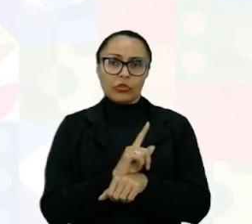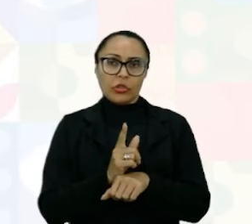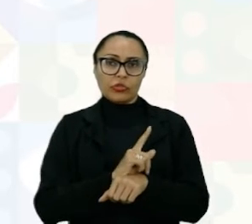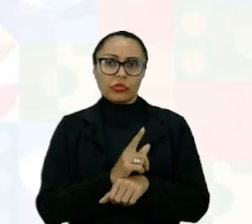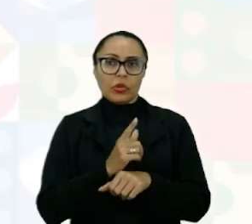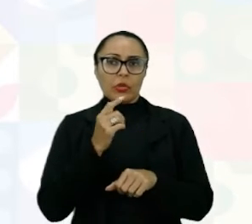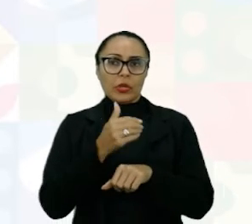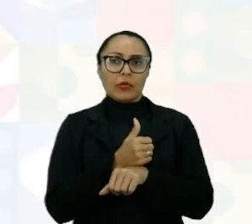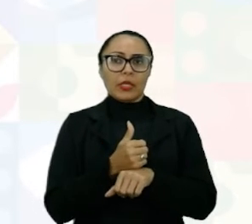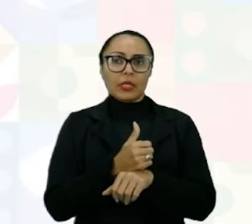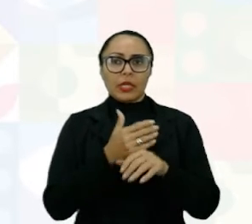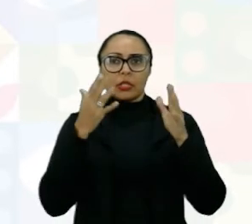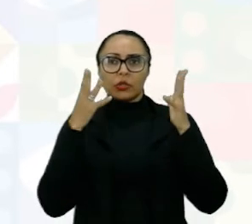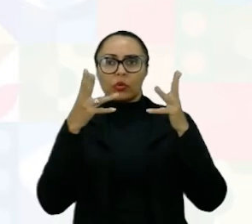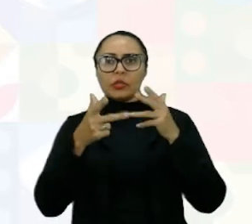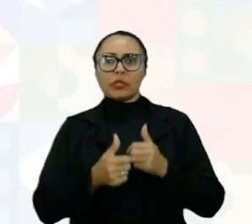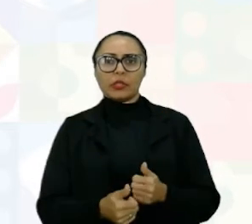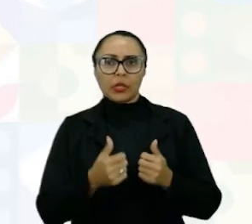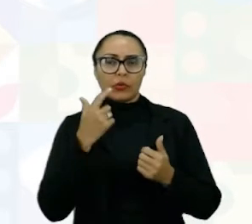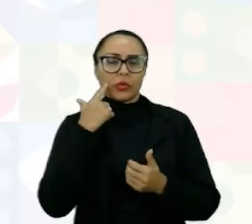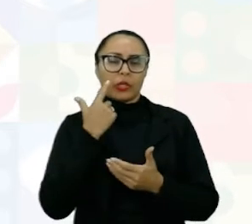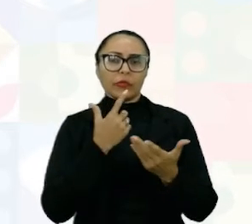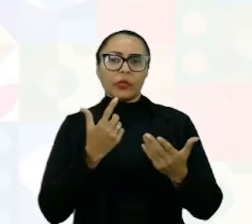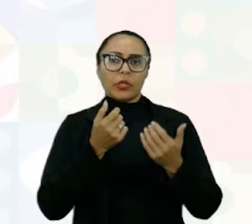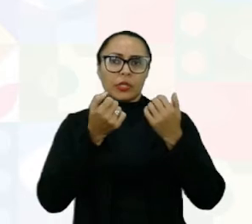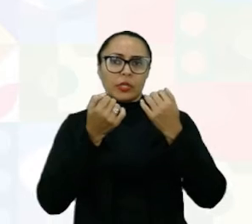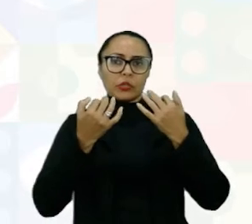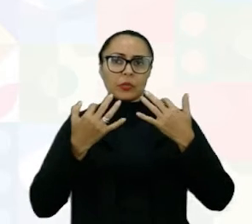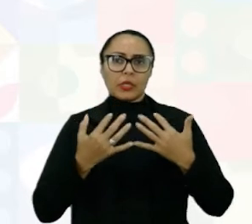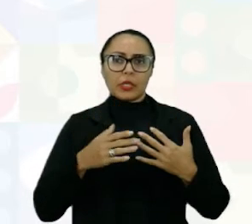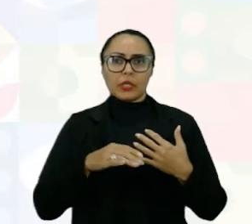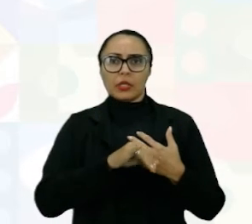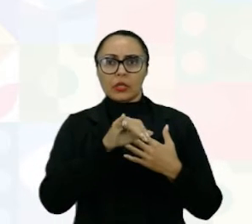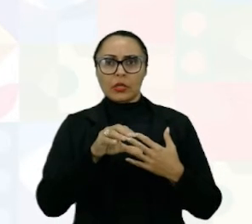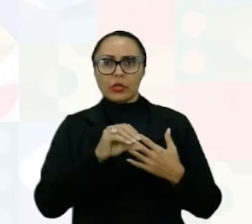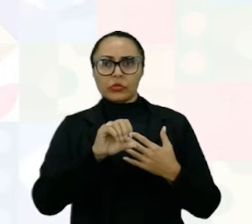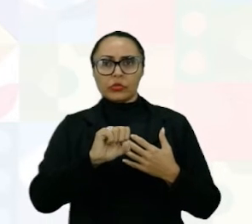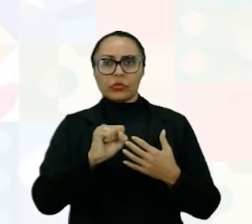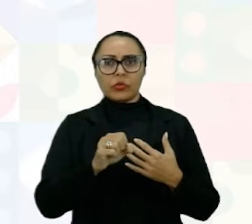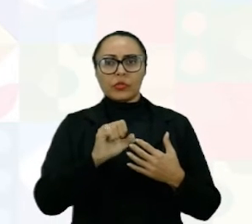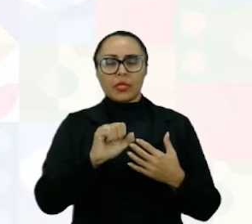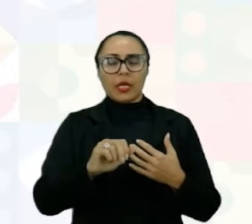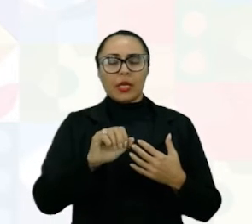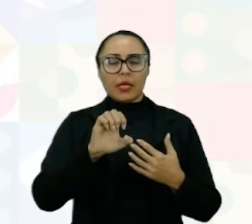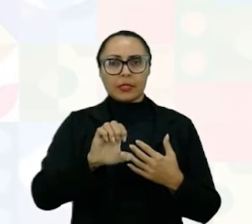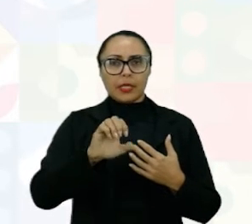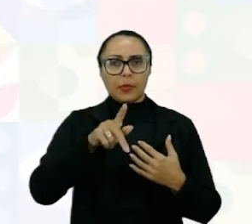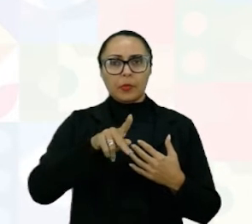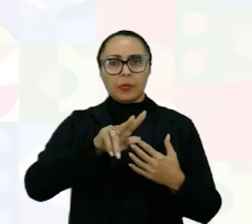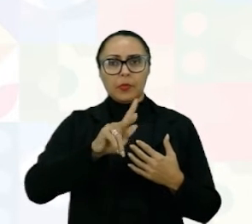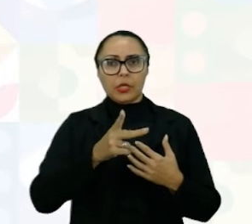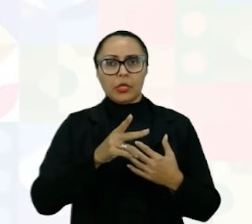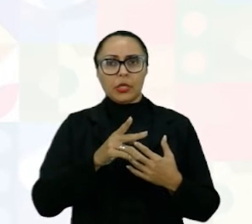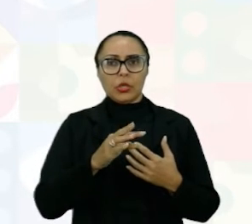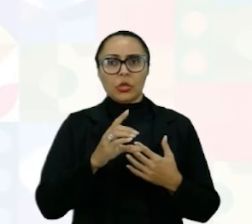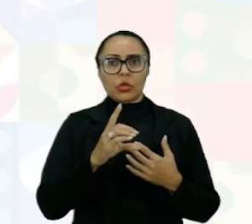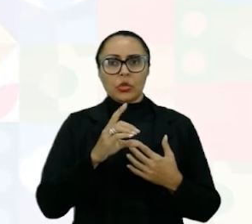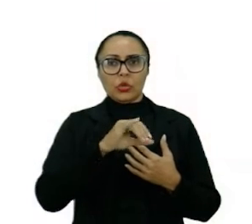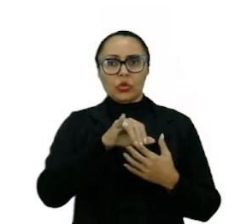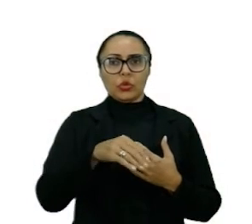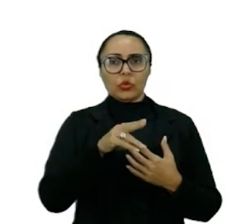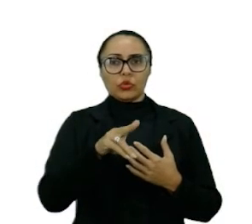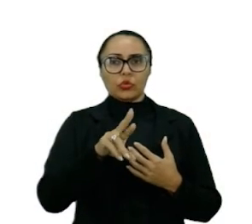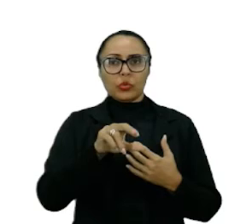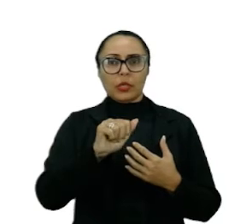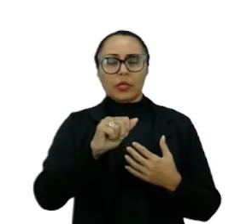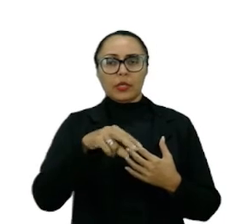que foi mencionada por Joseph Juran. Tem como foco atender às necessidades,